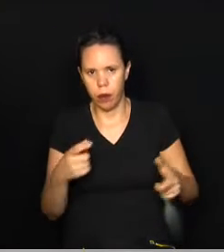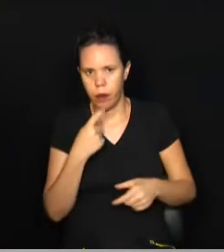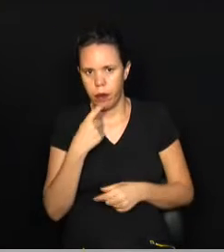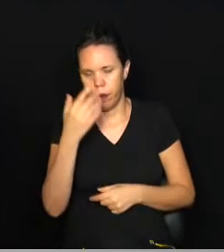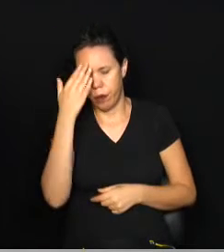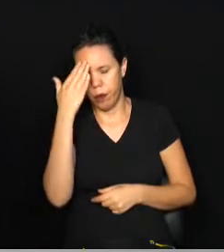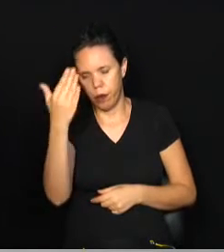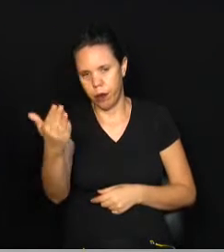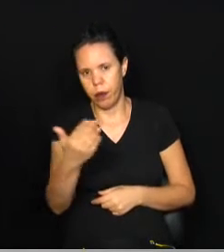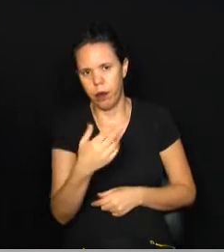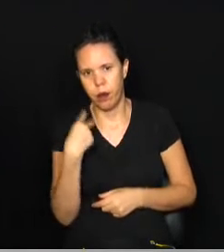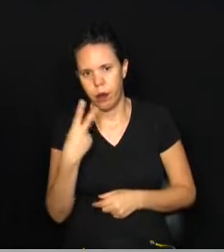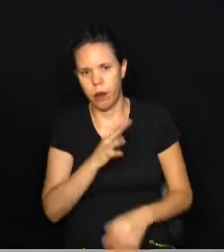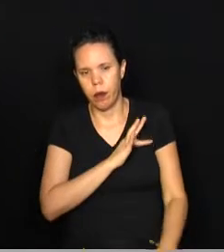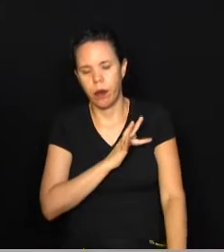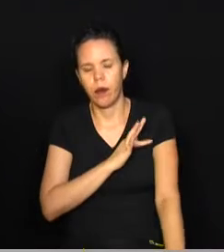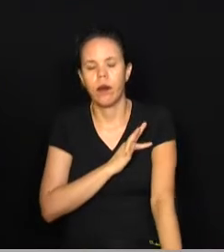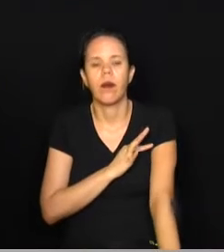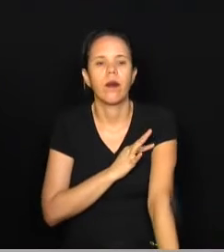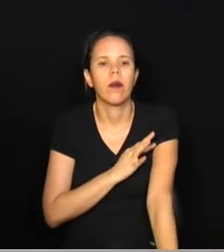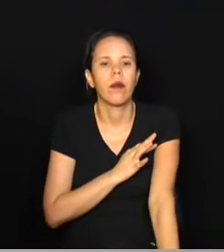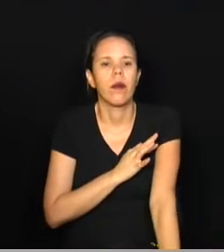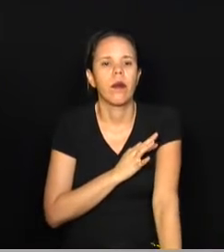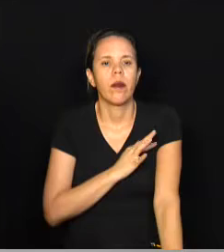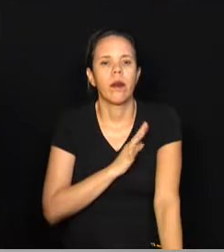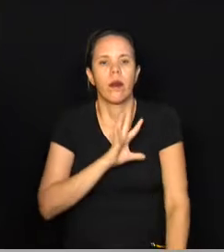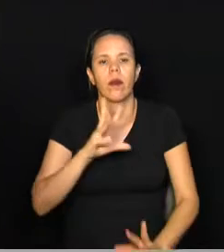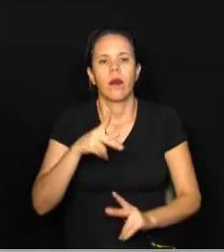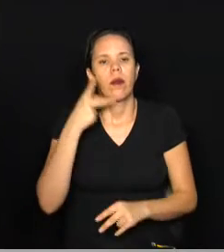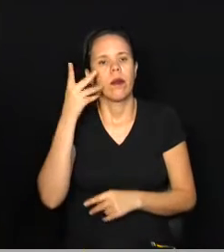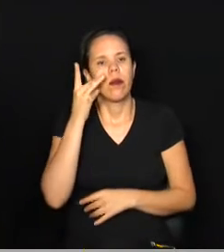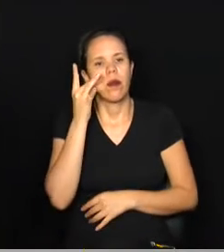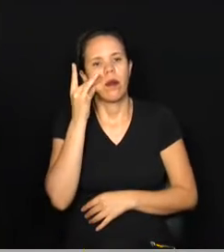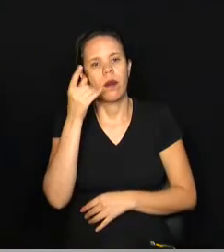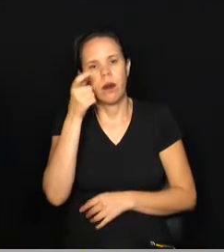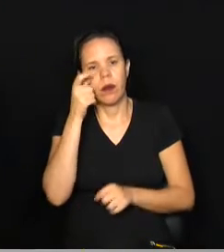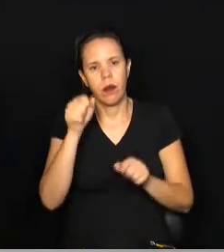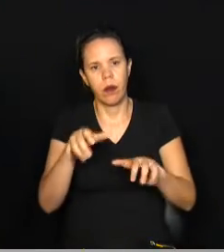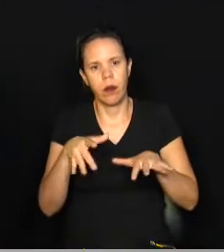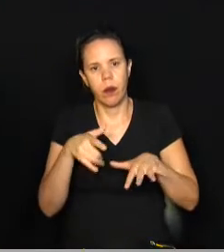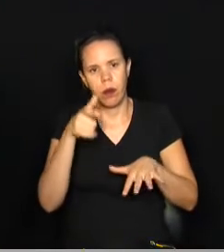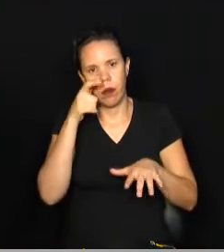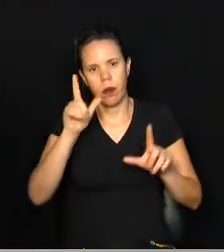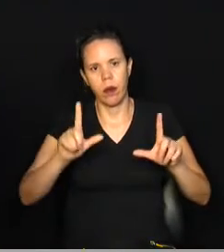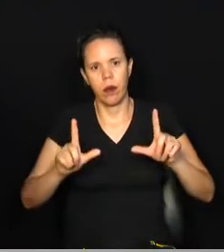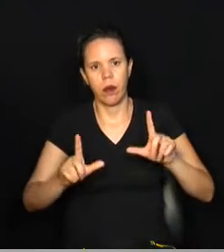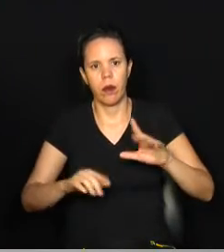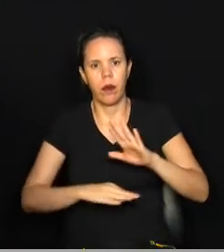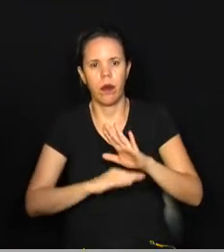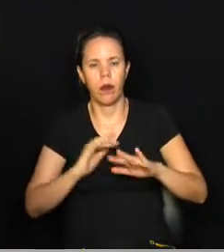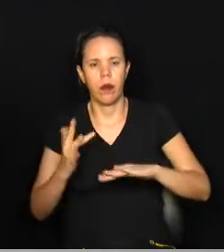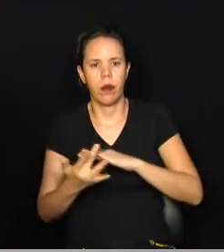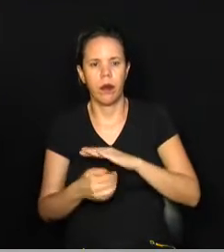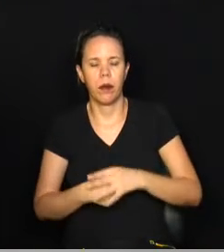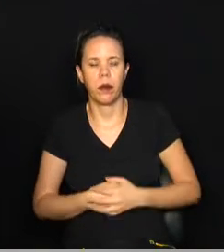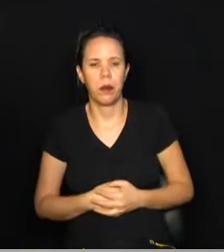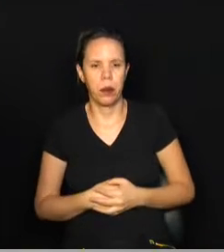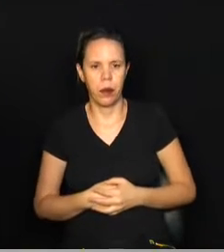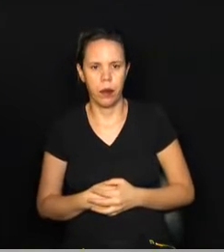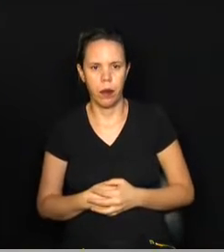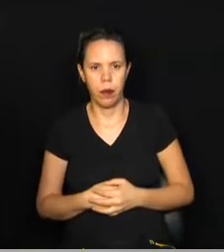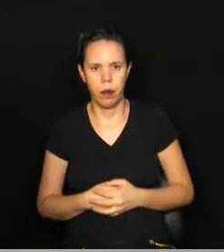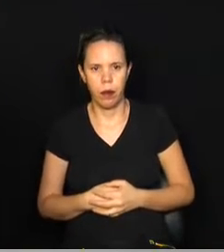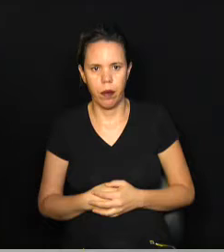Muito obrigada ao nobre vereador Fernando Mendes, todos aqui presentes, os ouvintes que estão através das mídias sociais e